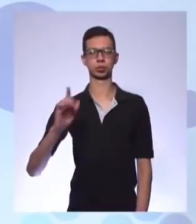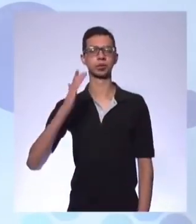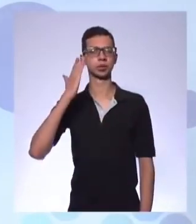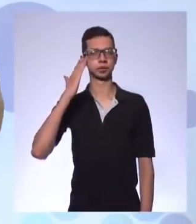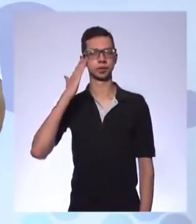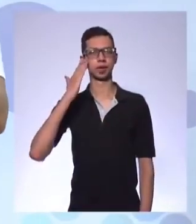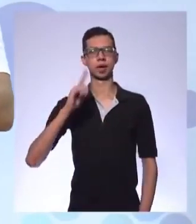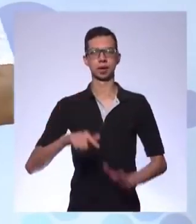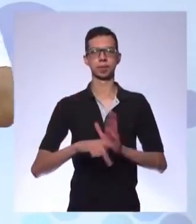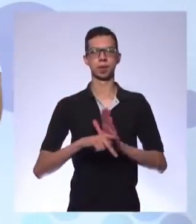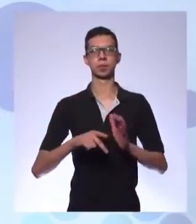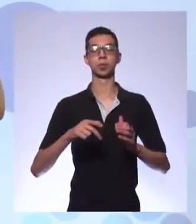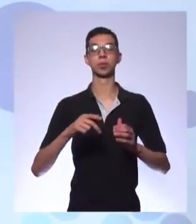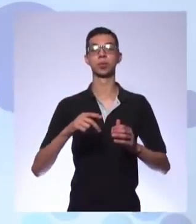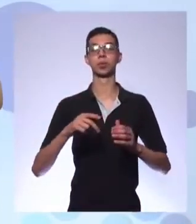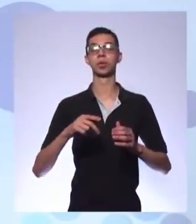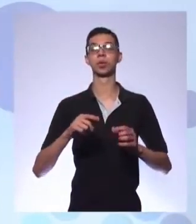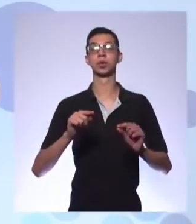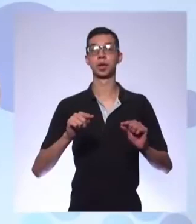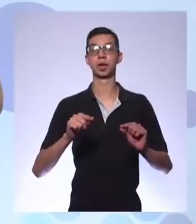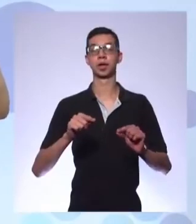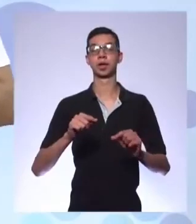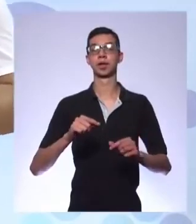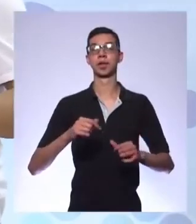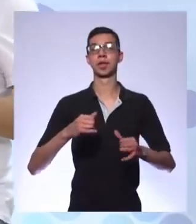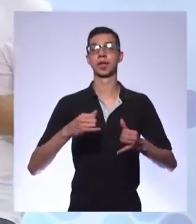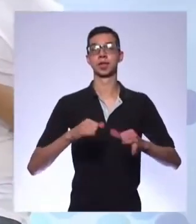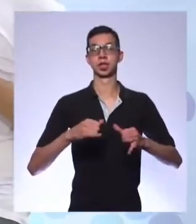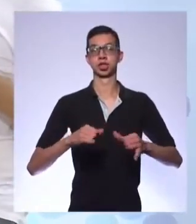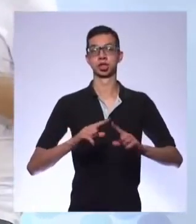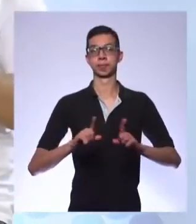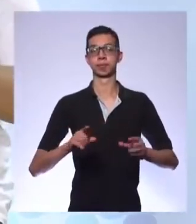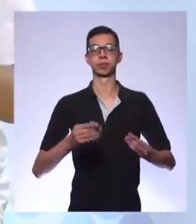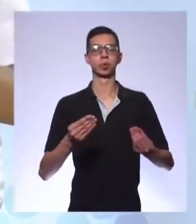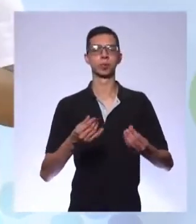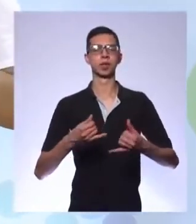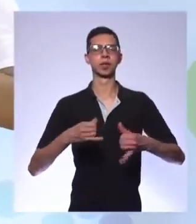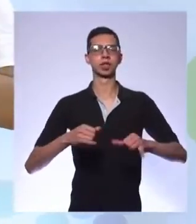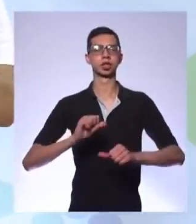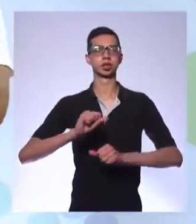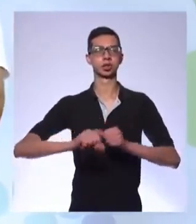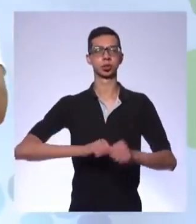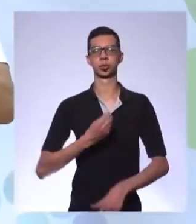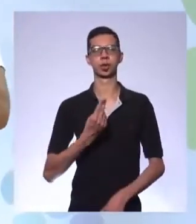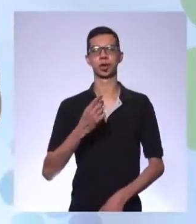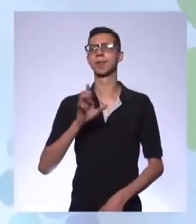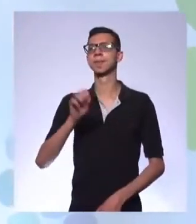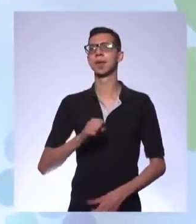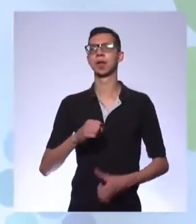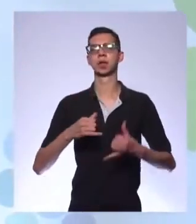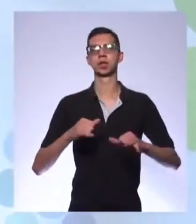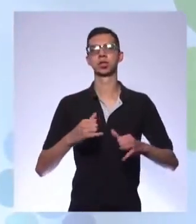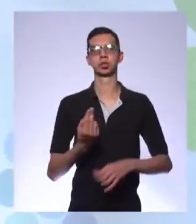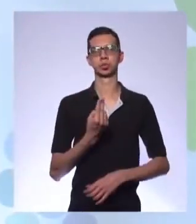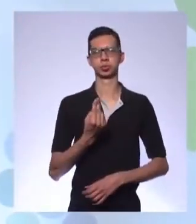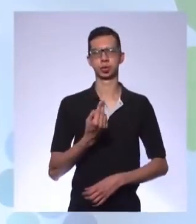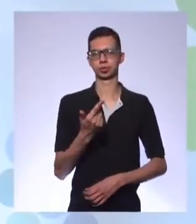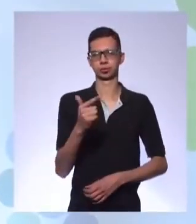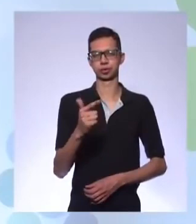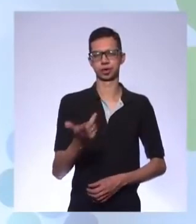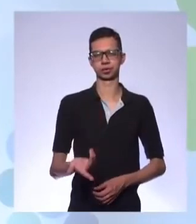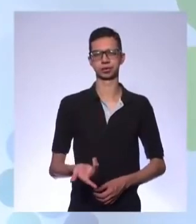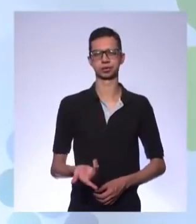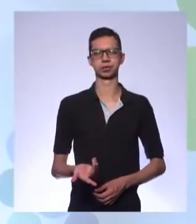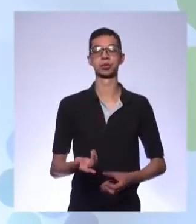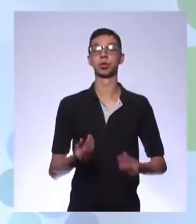de energia. Lembrando aí que a energia ela só vale se ela for transformada, não dá para você pegar a energia, ela não existe assim dessa forma, ela